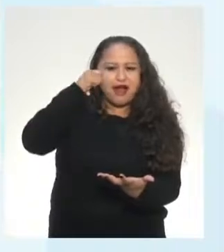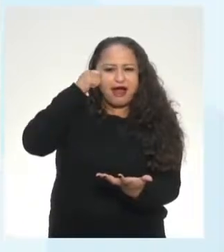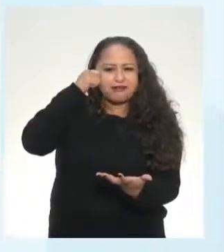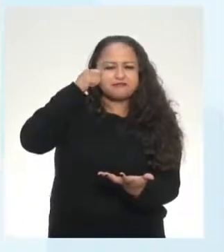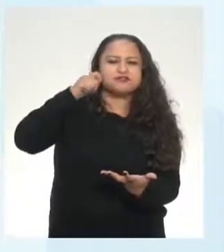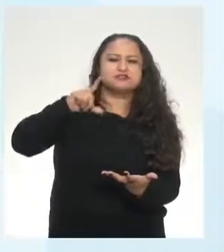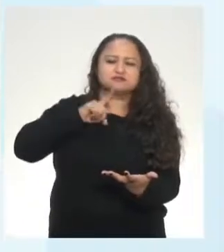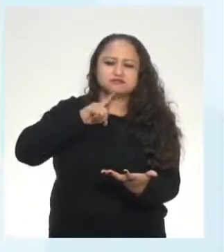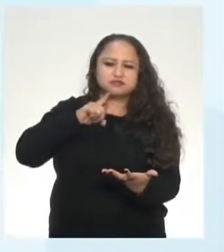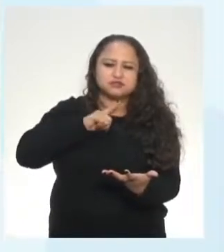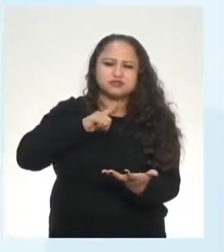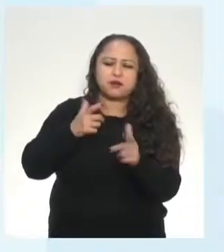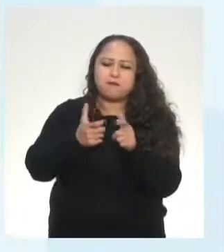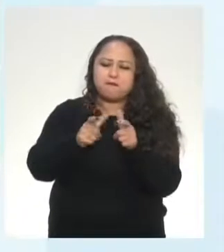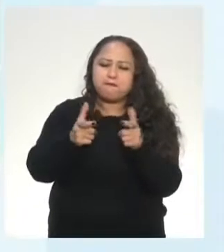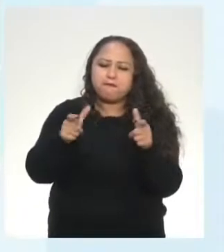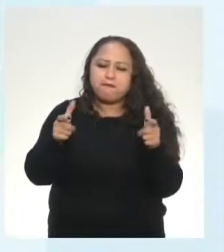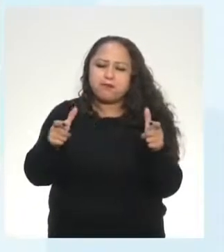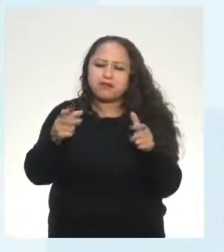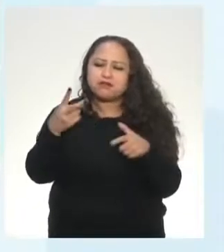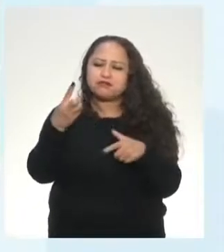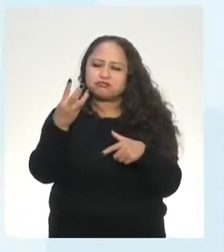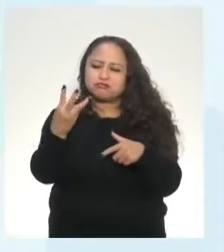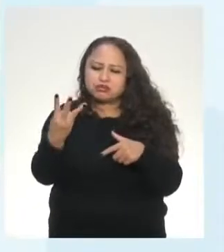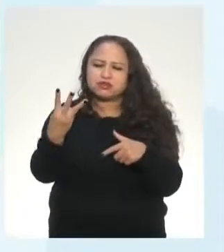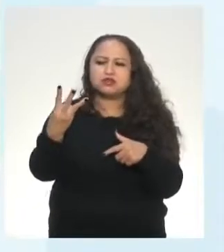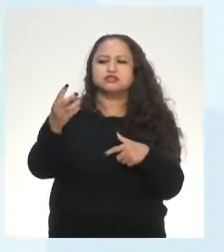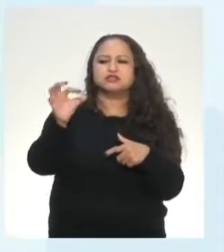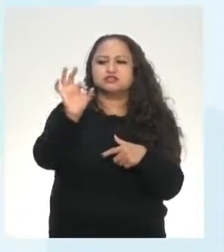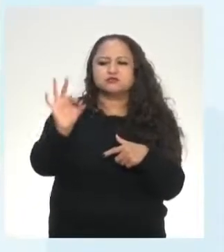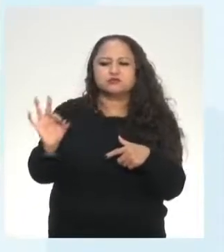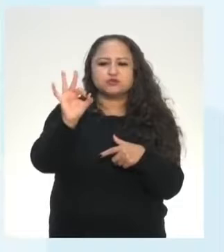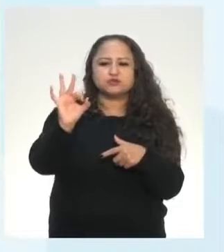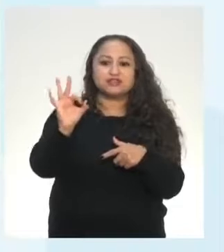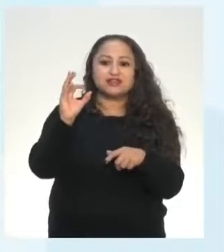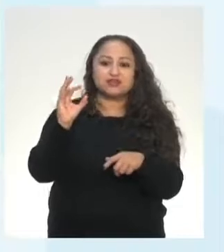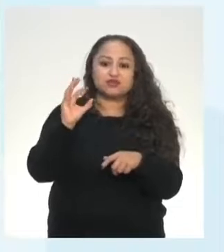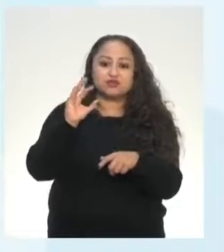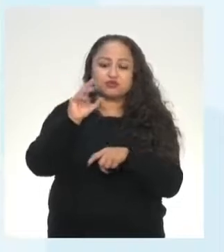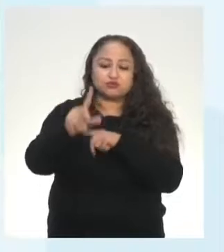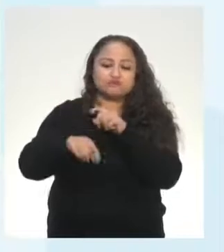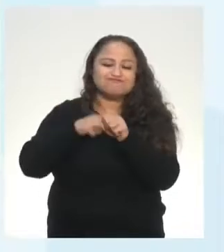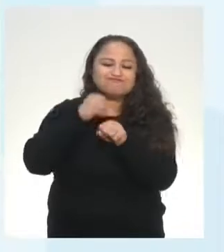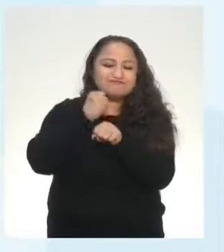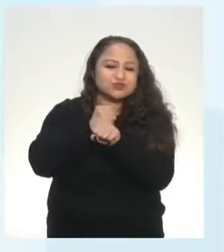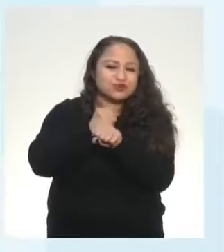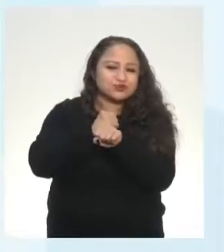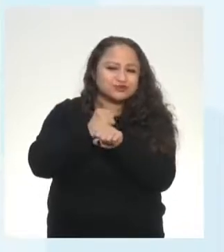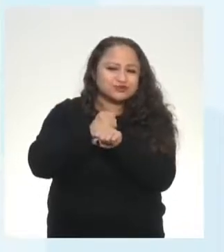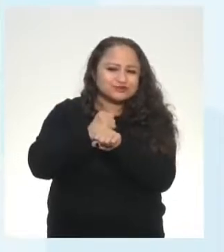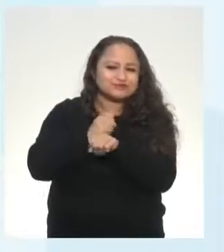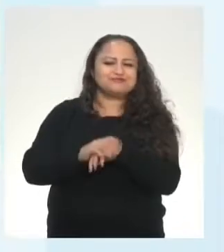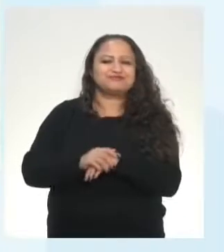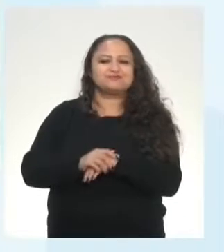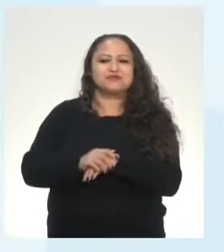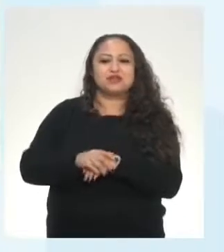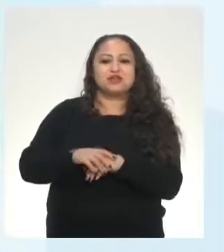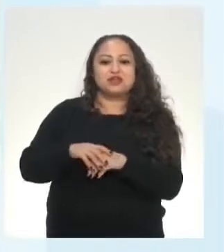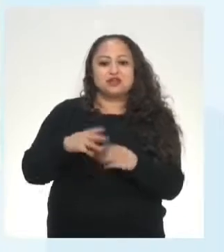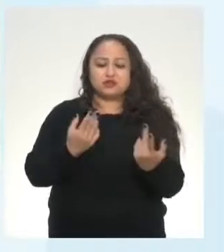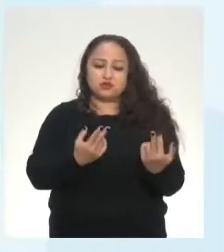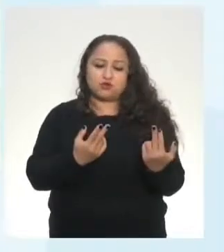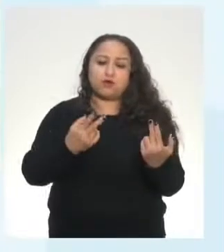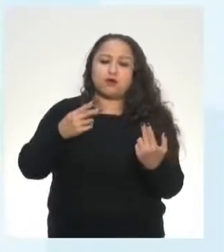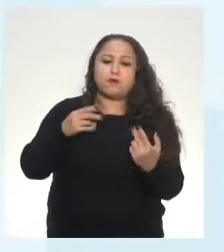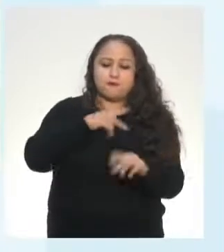com crescimento acima de 3% ao ano, né, e países, como o caso da Nigéria, acima de